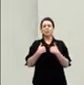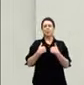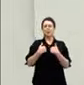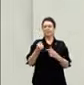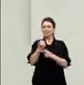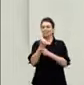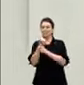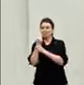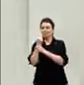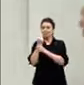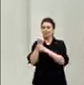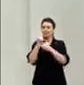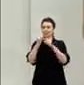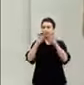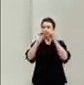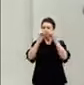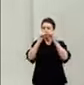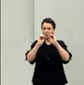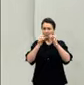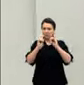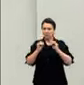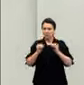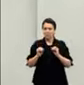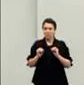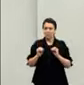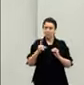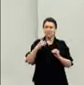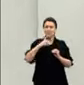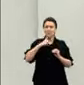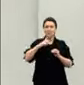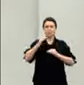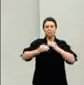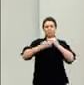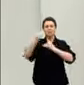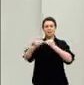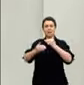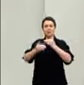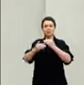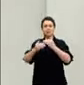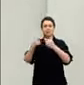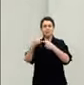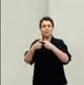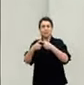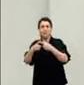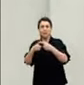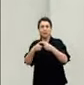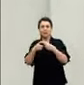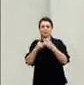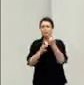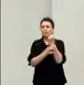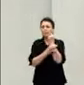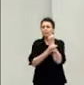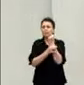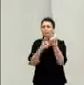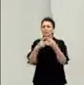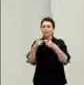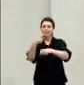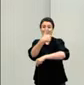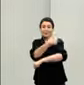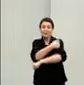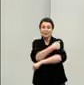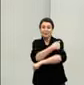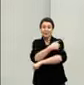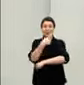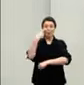do organismo, ele foi treinado pelo processo de vacinação, né? Então, eles já receberam ali o bilhetinho,